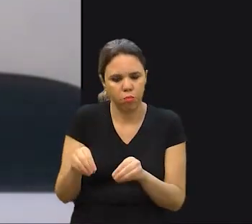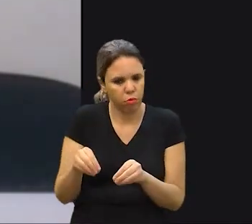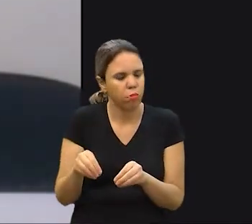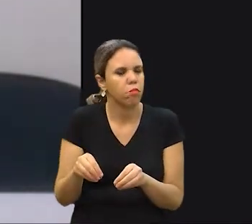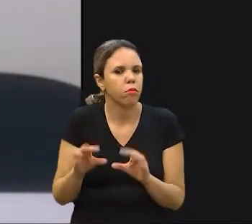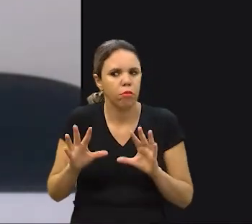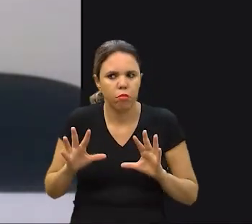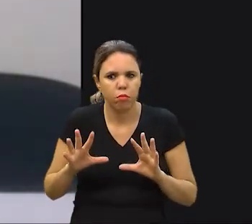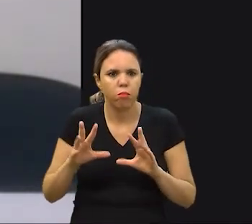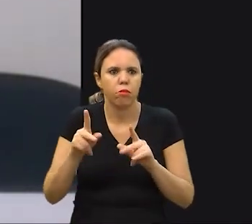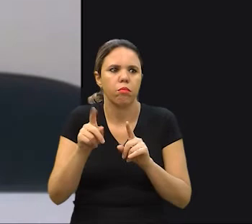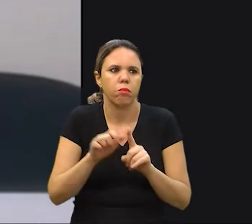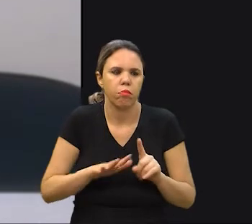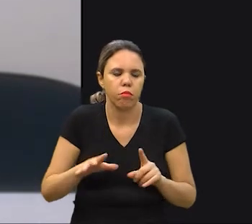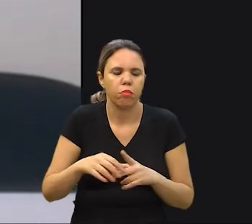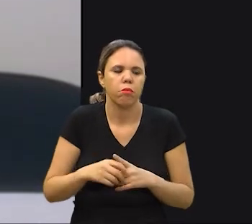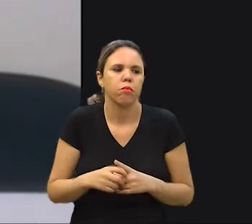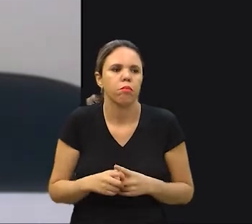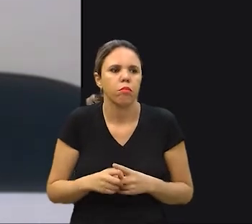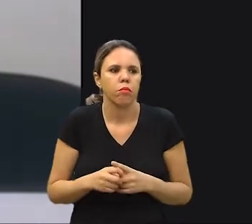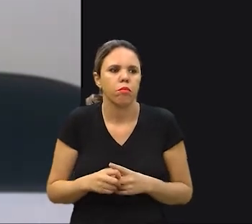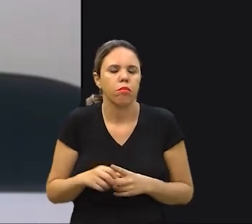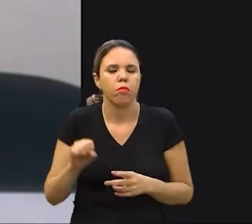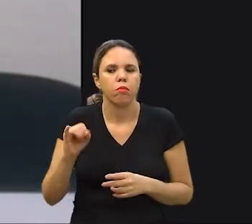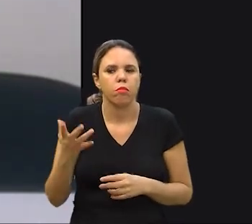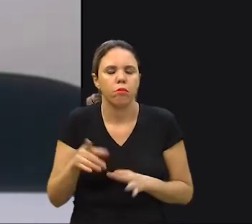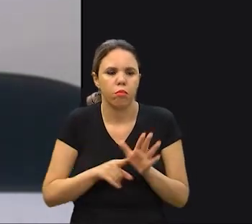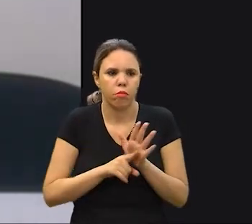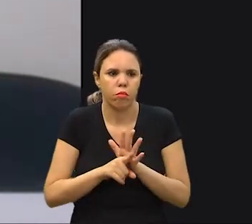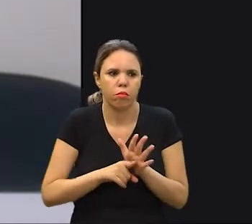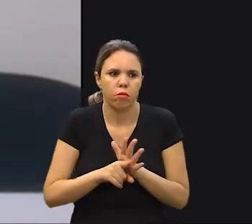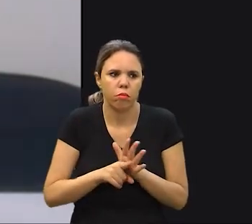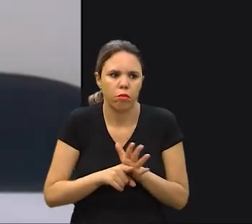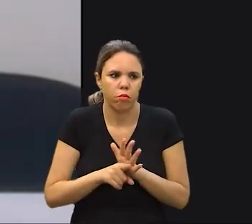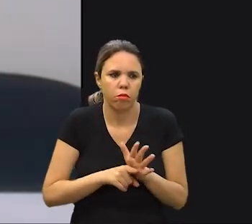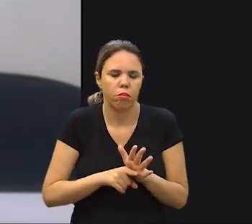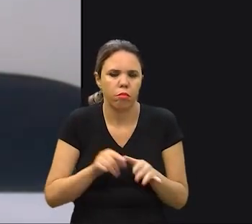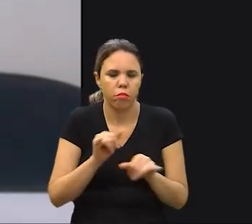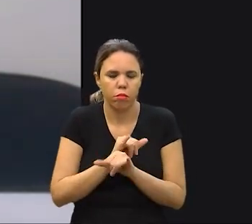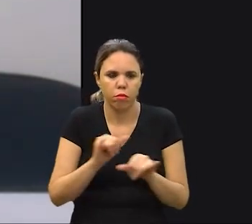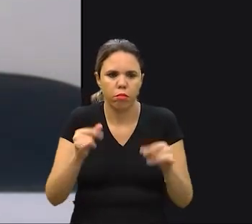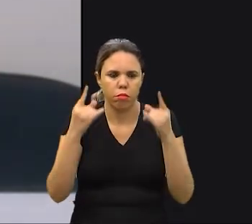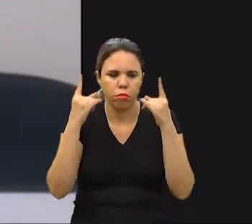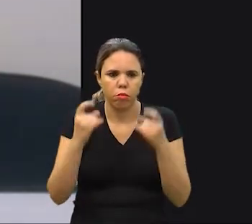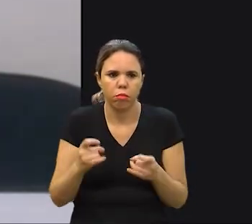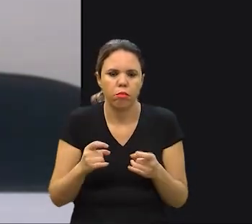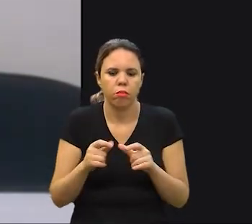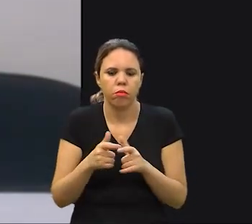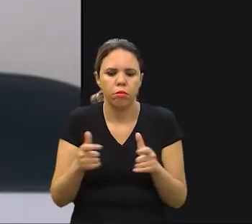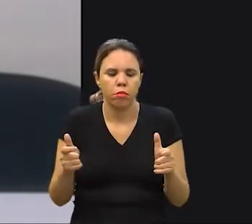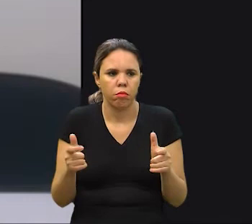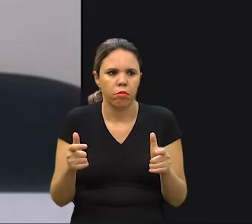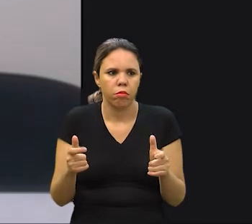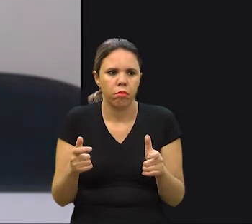violência impacta a toda a sociedade. E se os dados informam que a violência está crescendo, se a